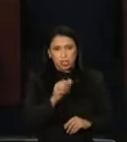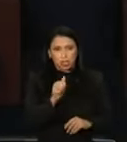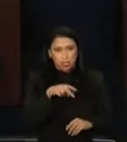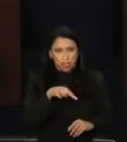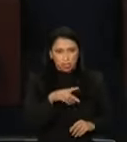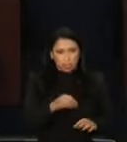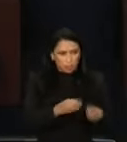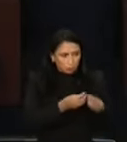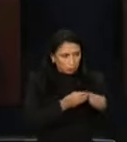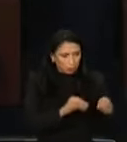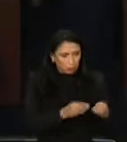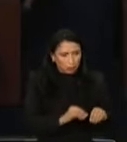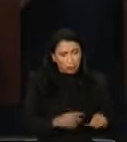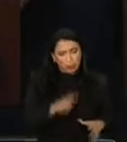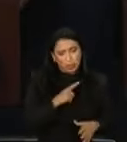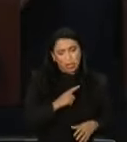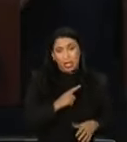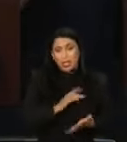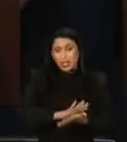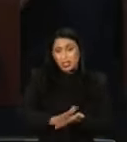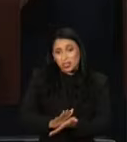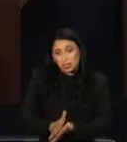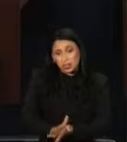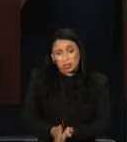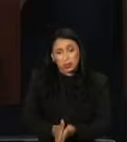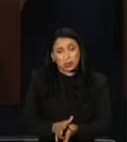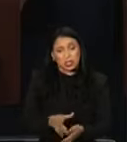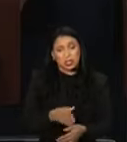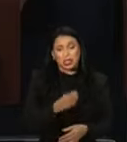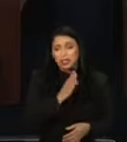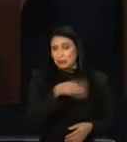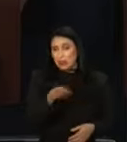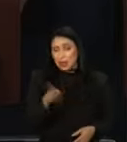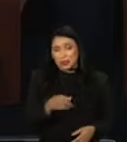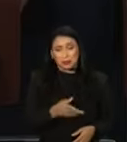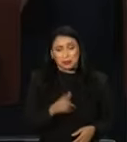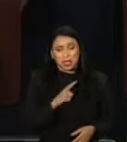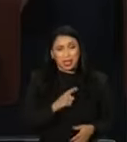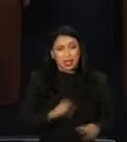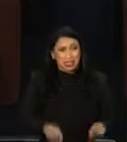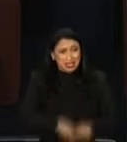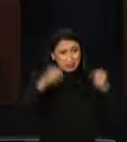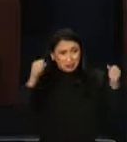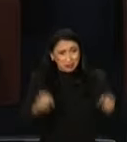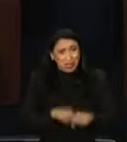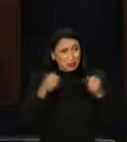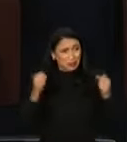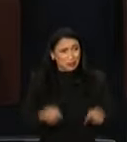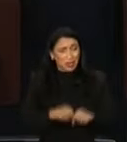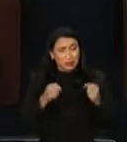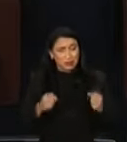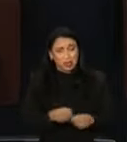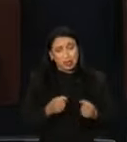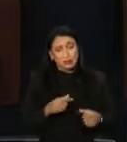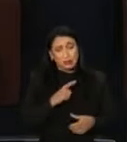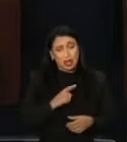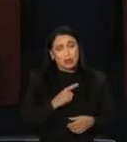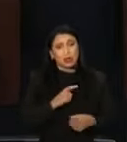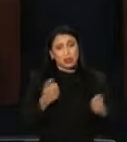do tipo penal são destruir, inutilizar e deteriorar o que reclama uma ação